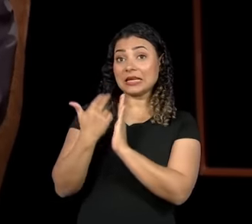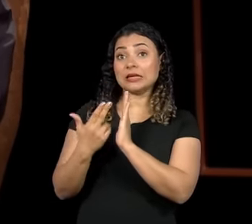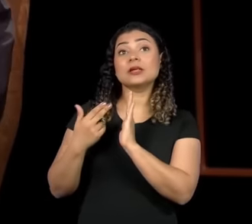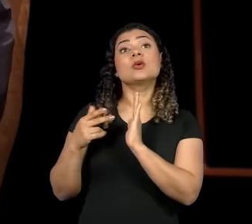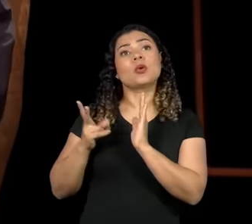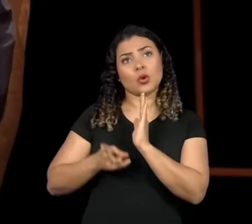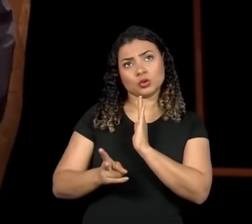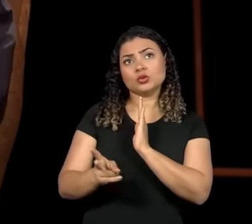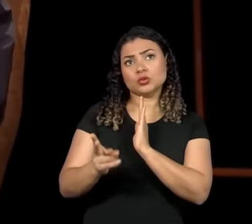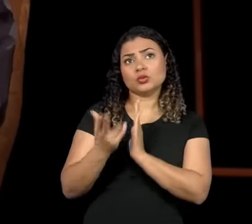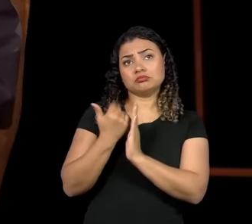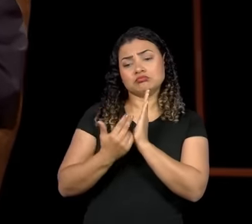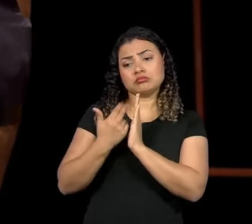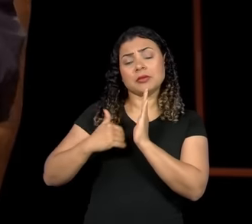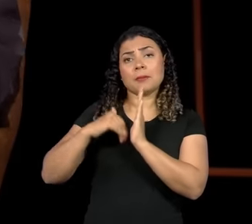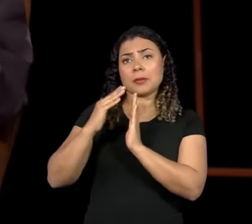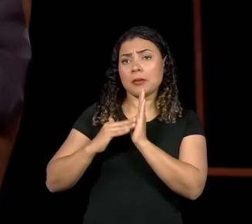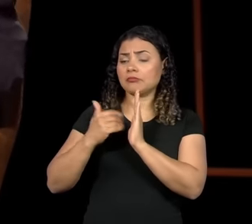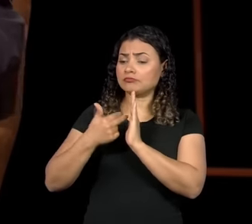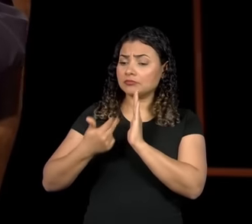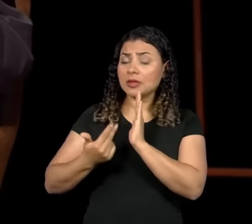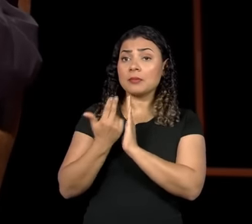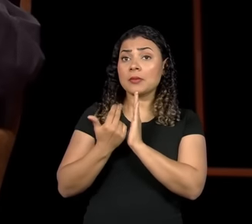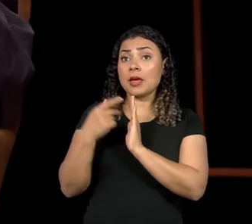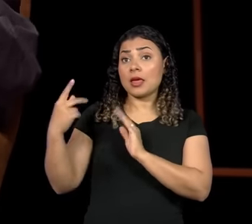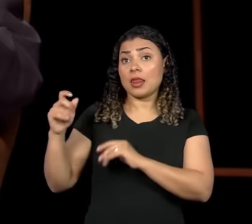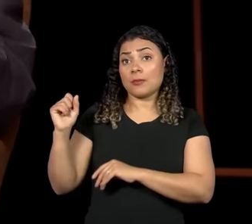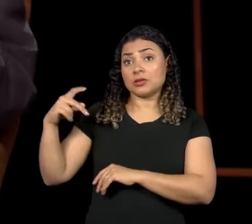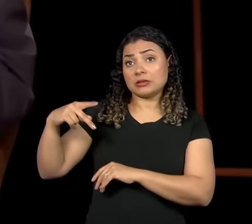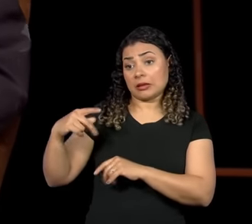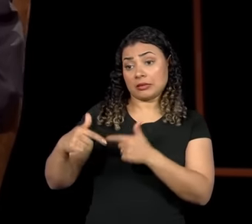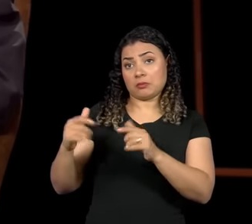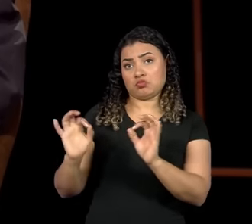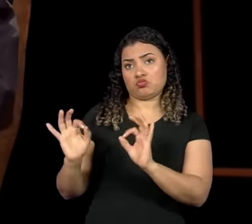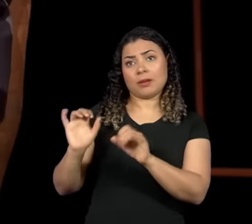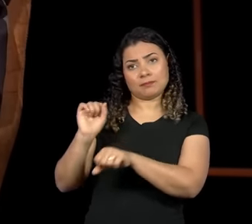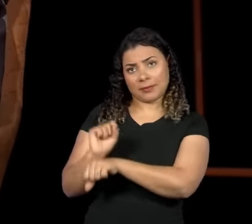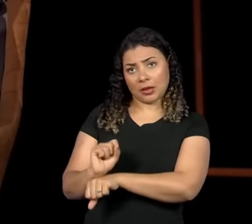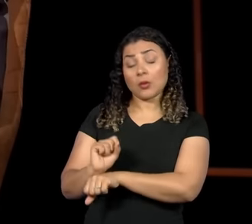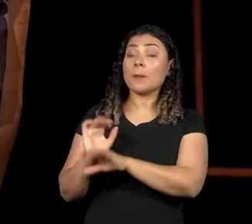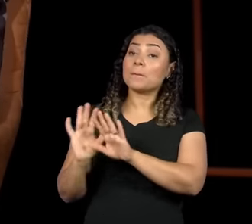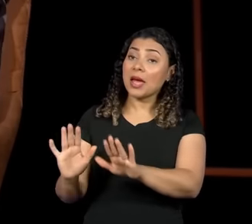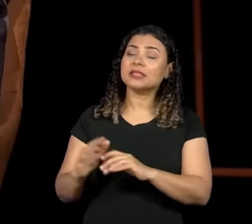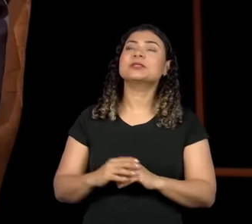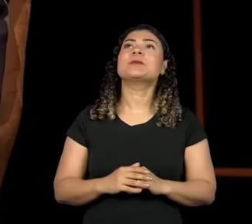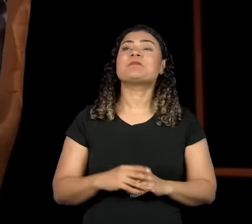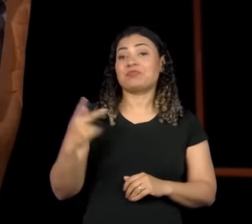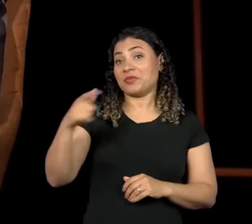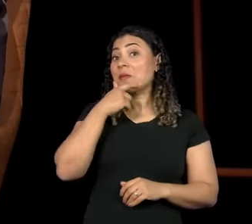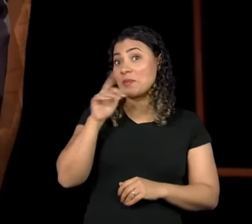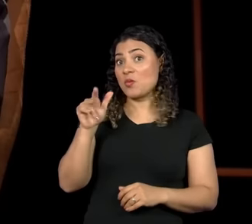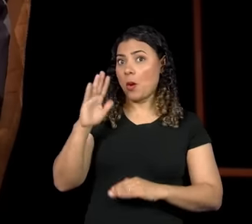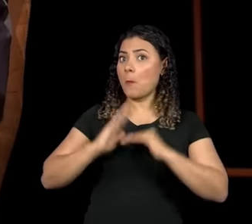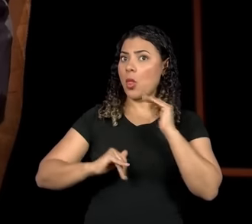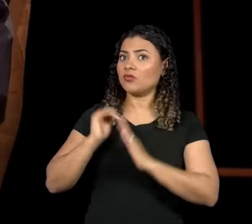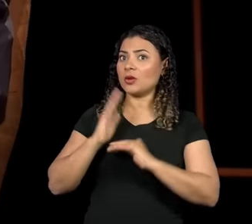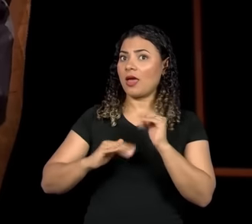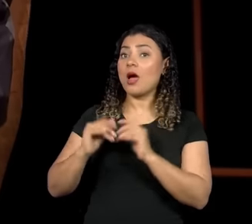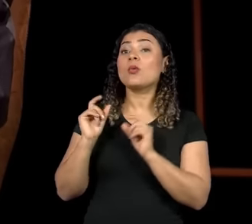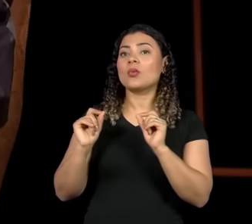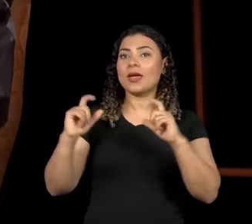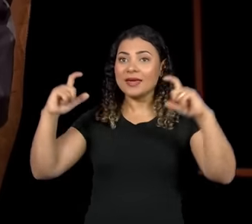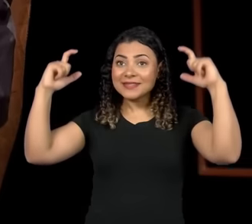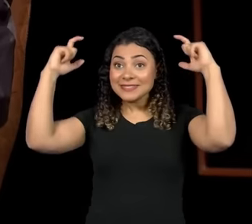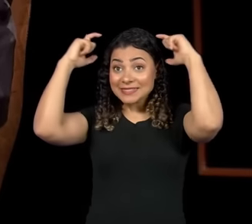continua, de certa forma, sendo. Só que ele já está aposentado, não está mais em atividade. Mas ele era especialista em